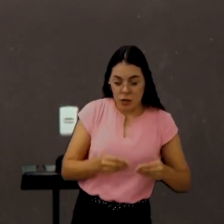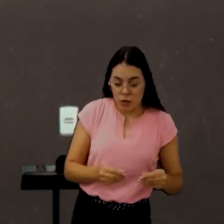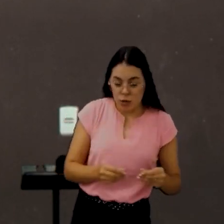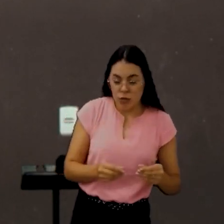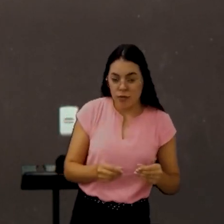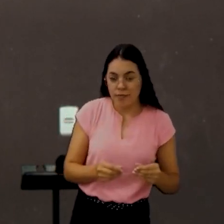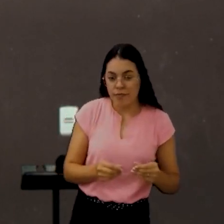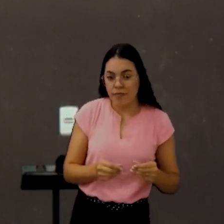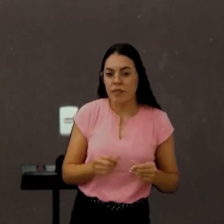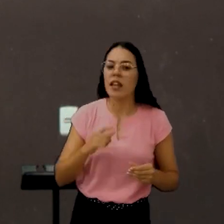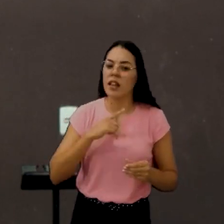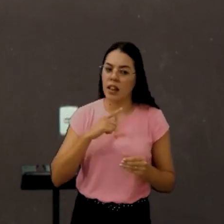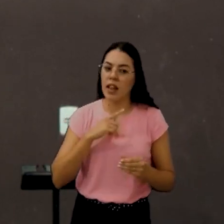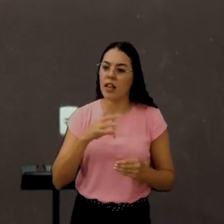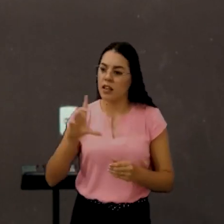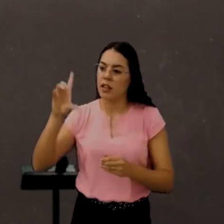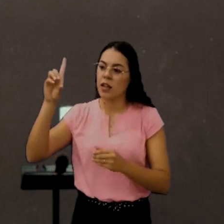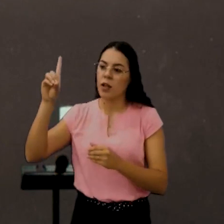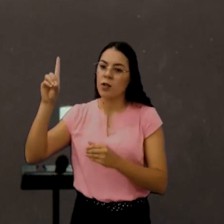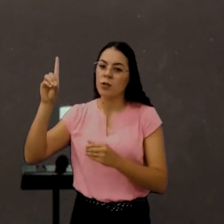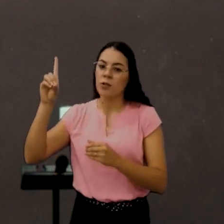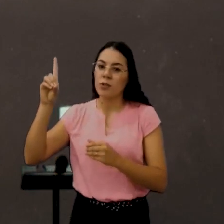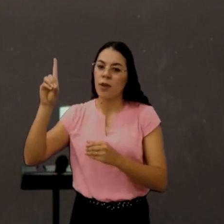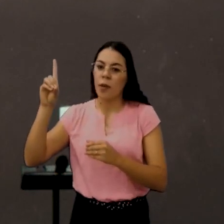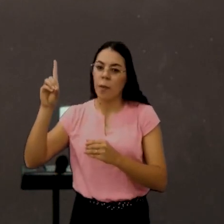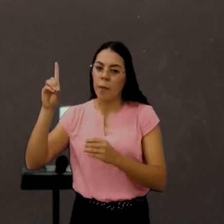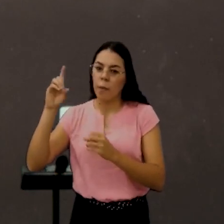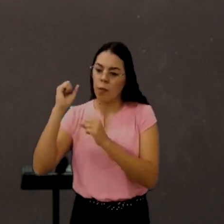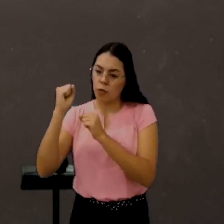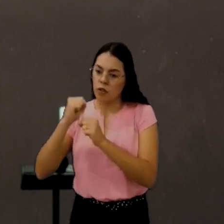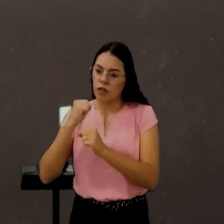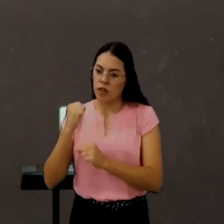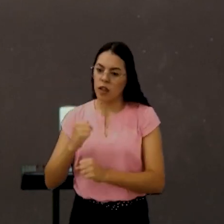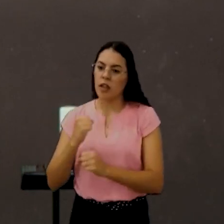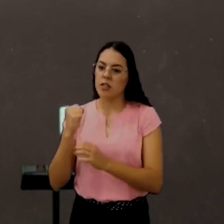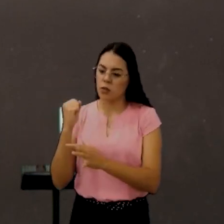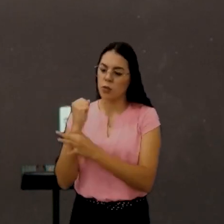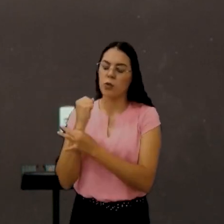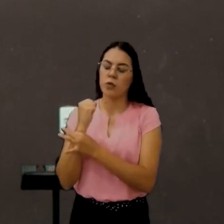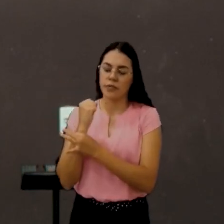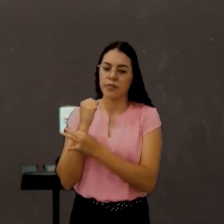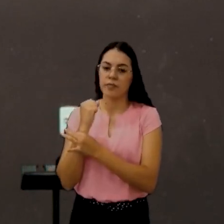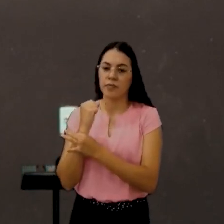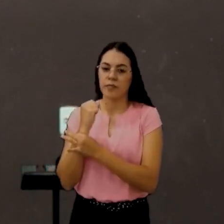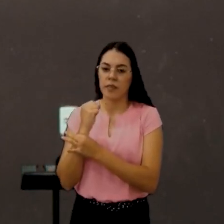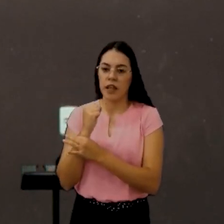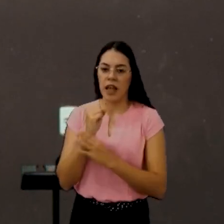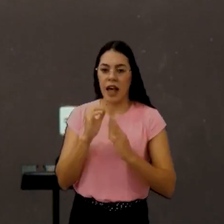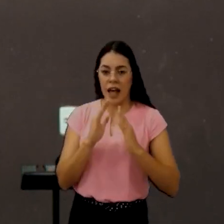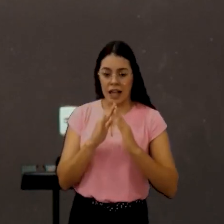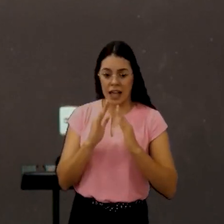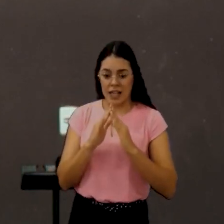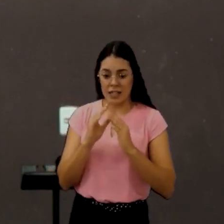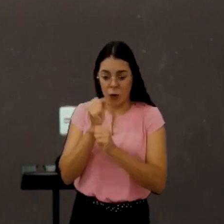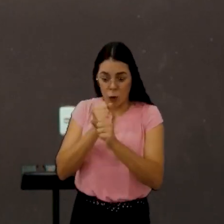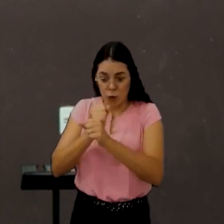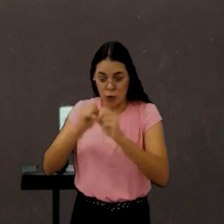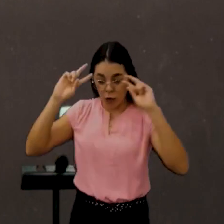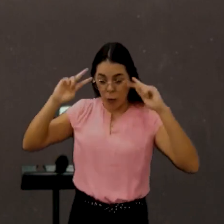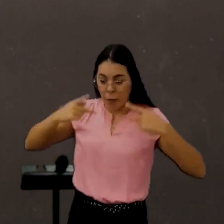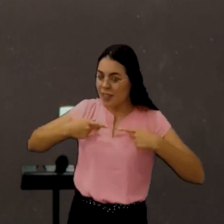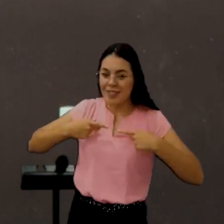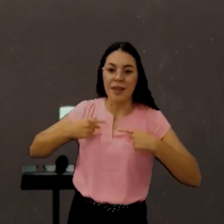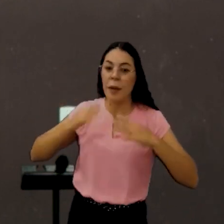desfizer, temos da parte de Deus um edifício, algo muito superior. Uma casa não feita por mãos humanas, eterna